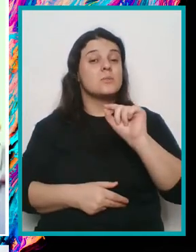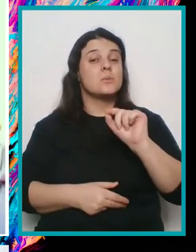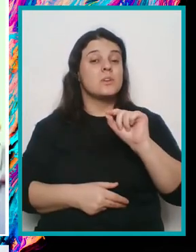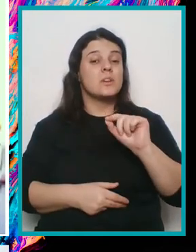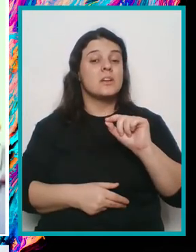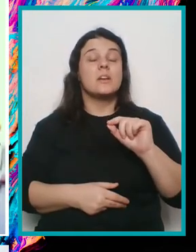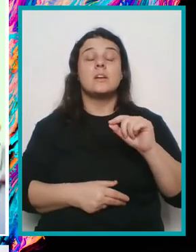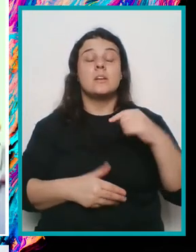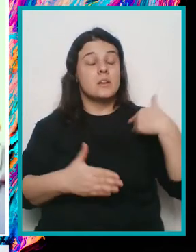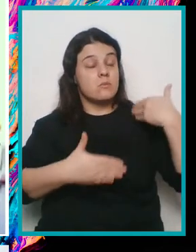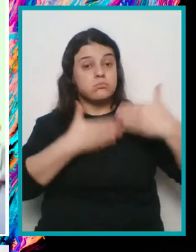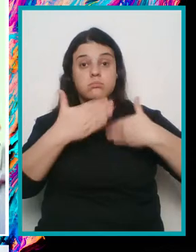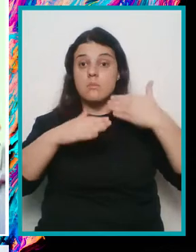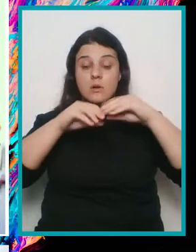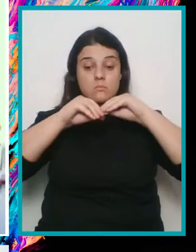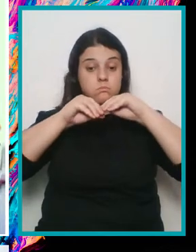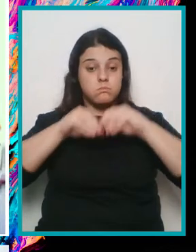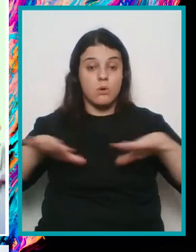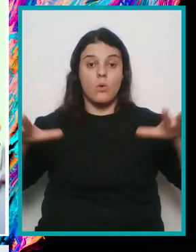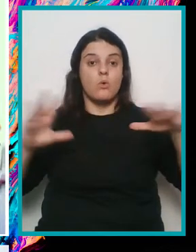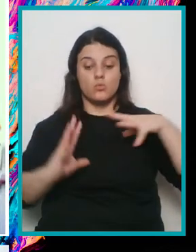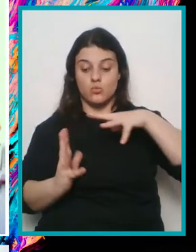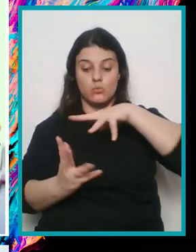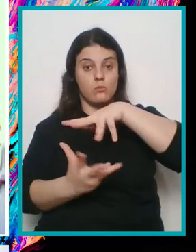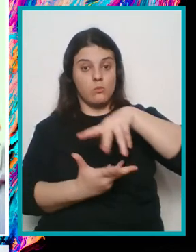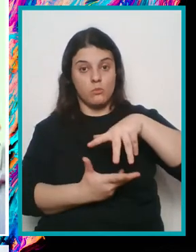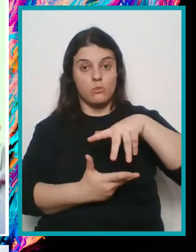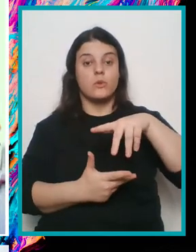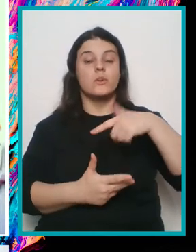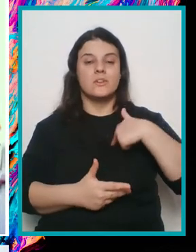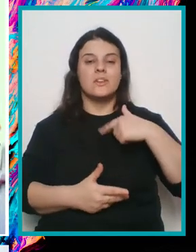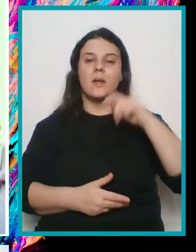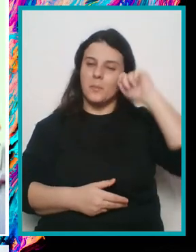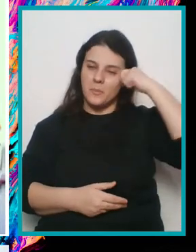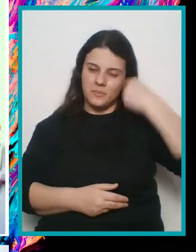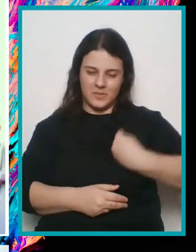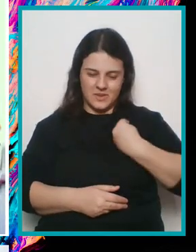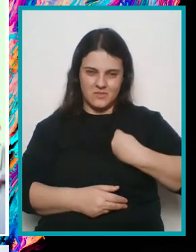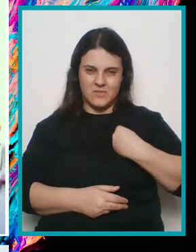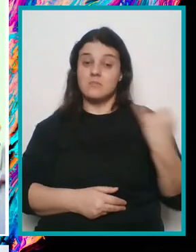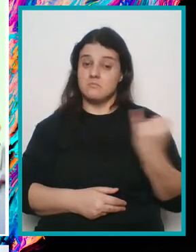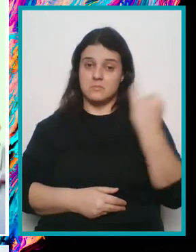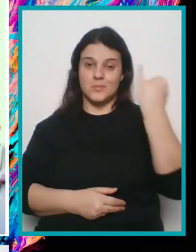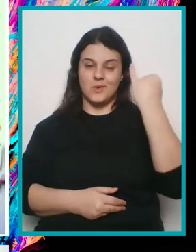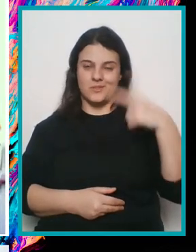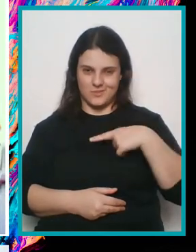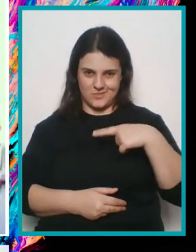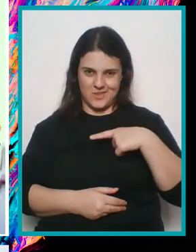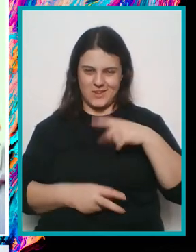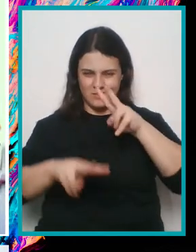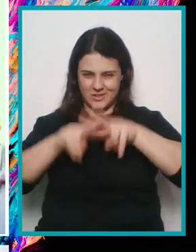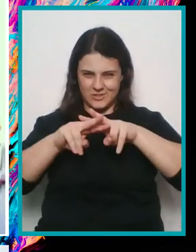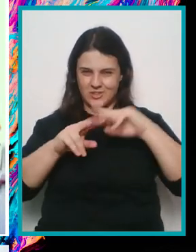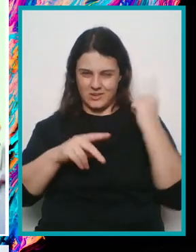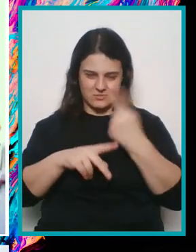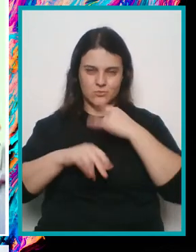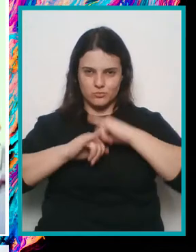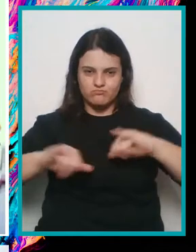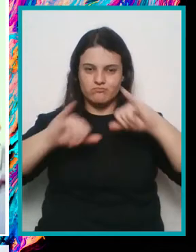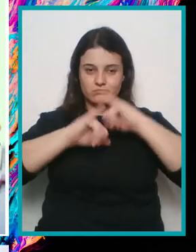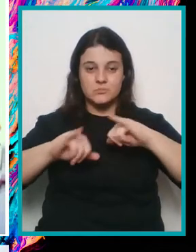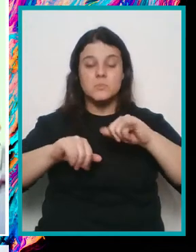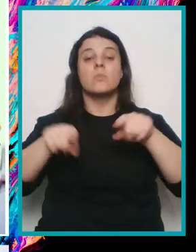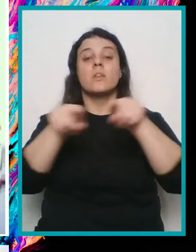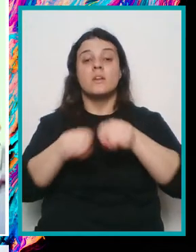também o que aconteceu com você lá em Davos e tudo mais, assim, eu queria saber de você,